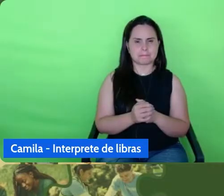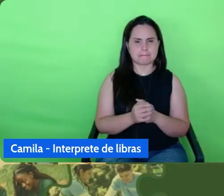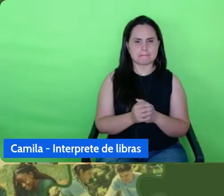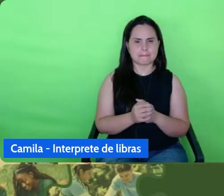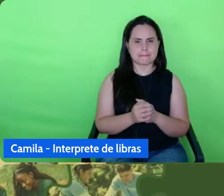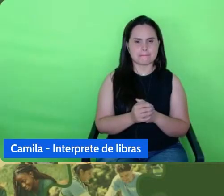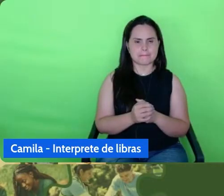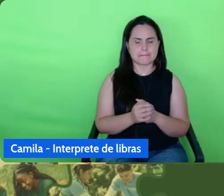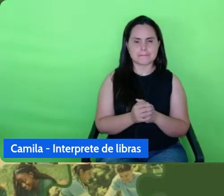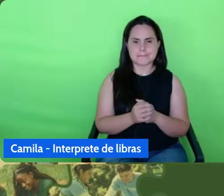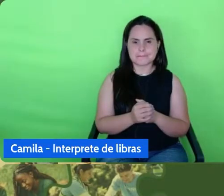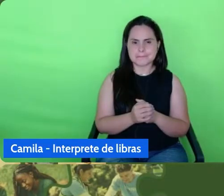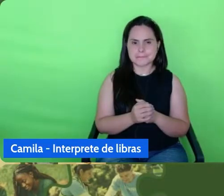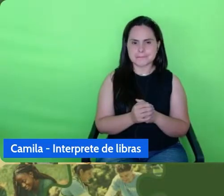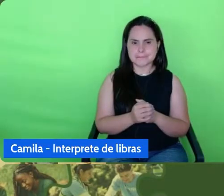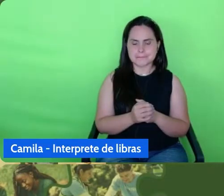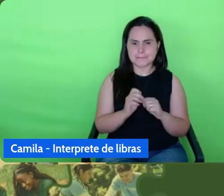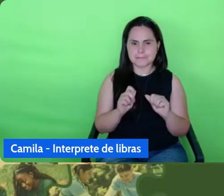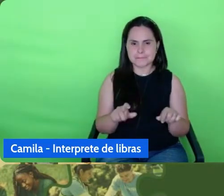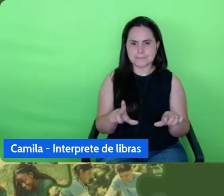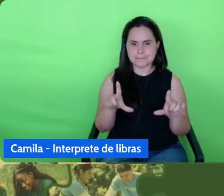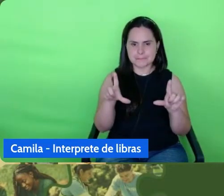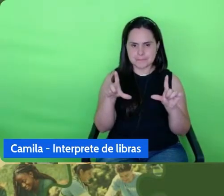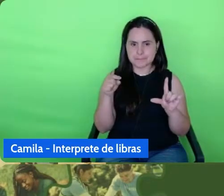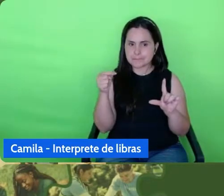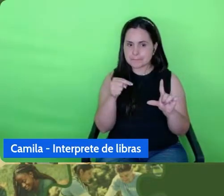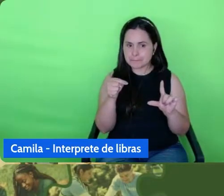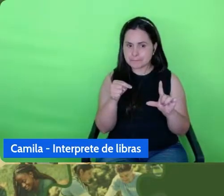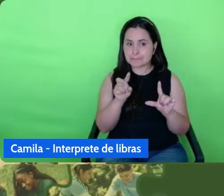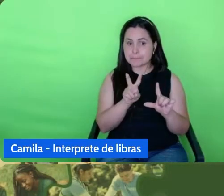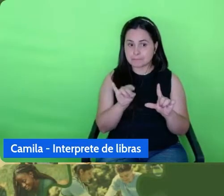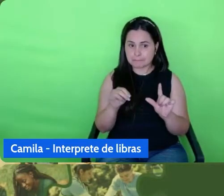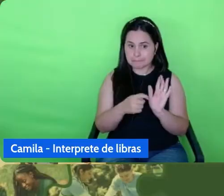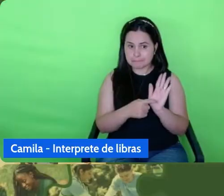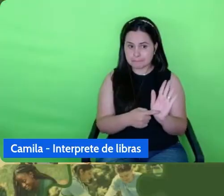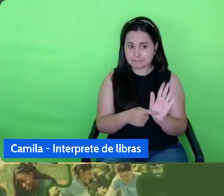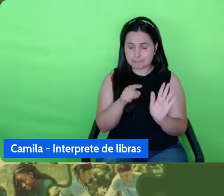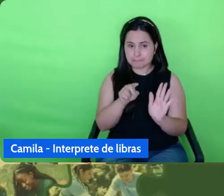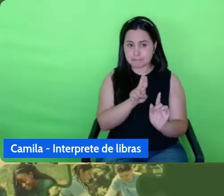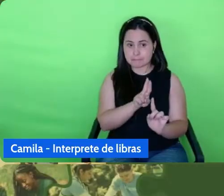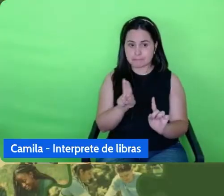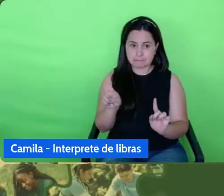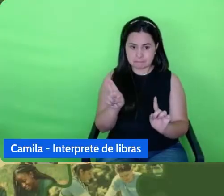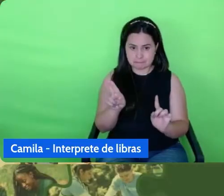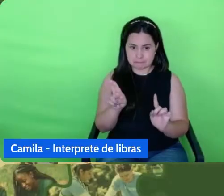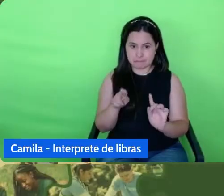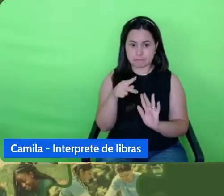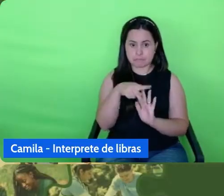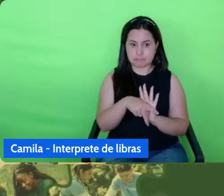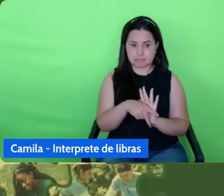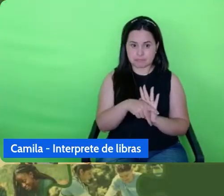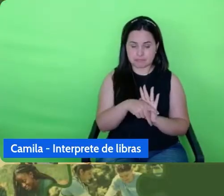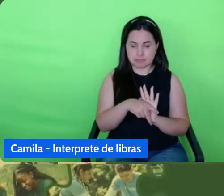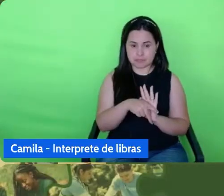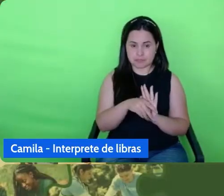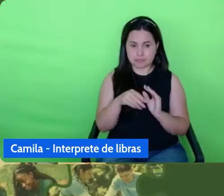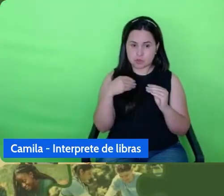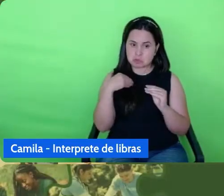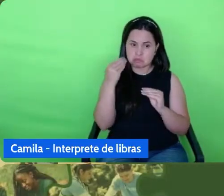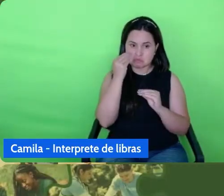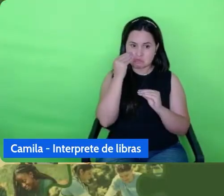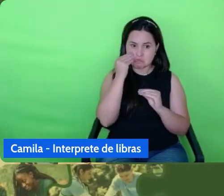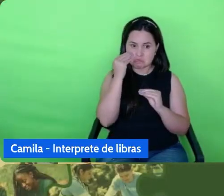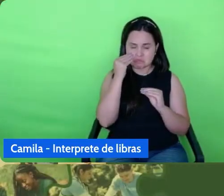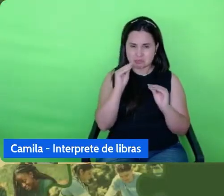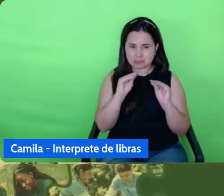A página para cadastro da submissão é essa aqui, então vai aparecer, vocês vão colocar o título de projeto de vocês, eu coloquei aqui um teste,